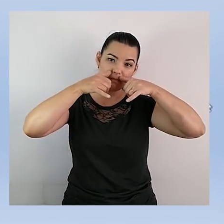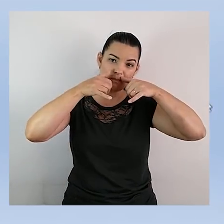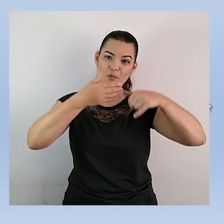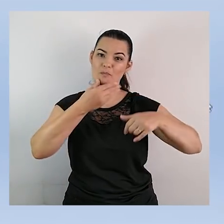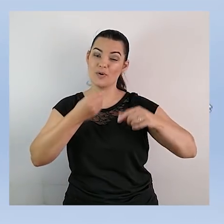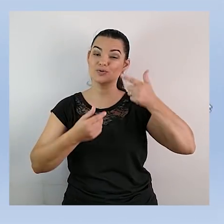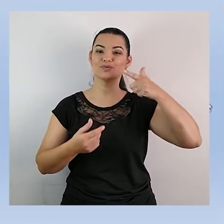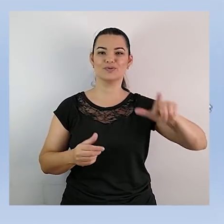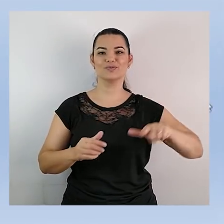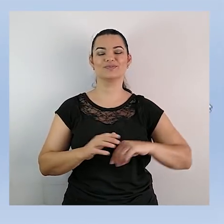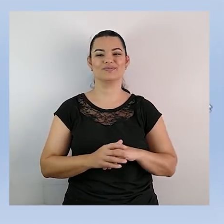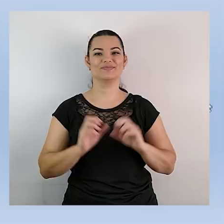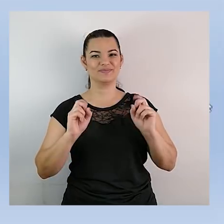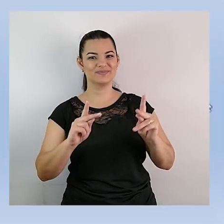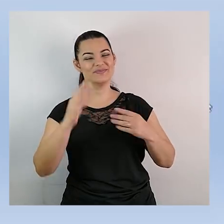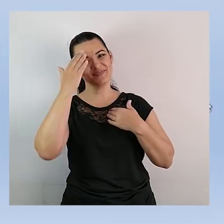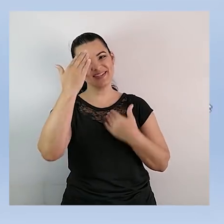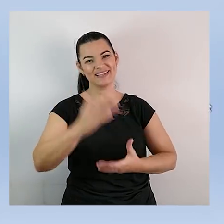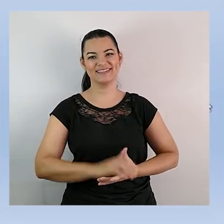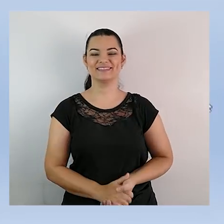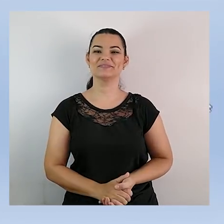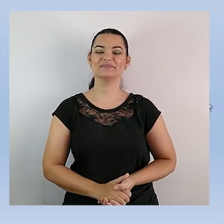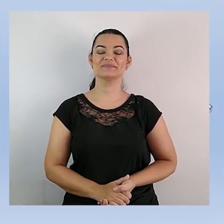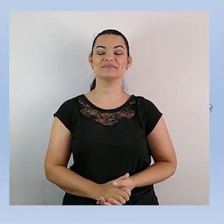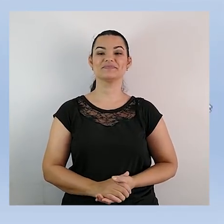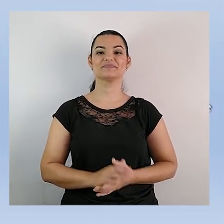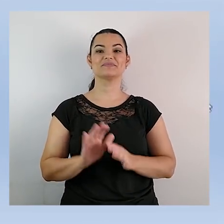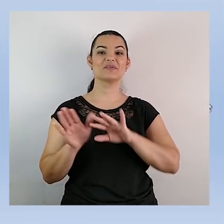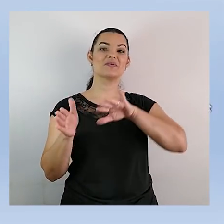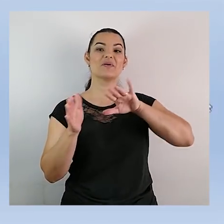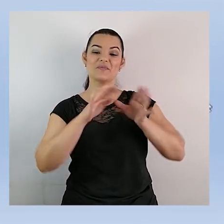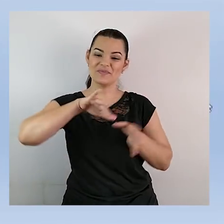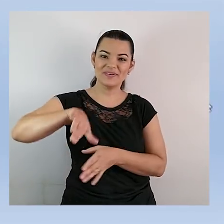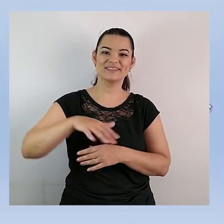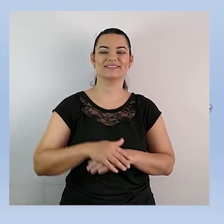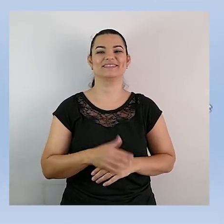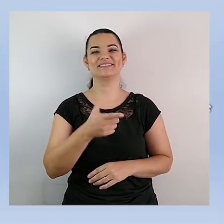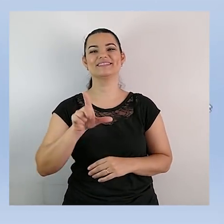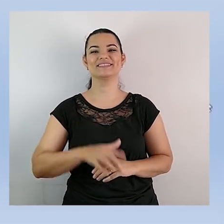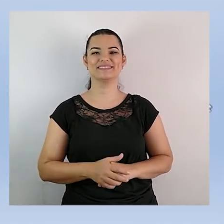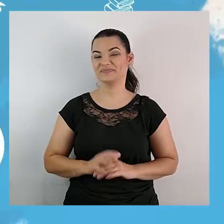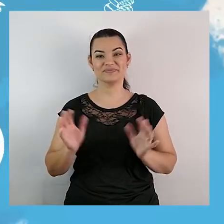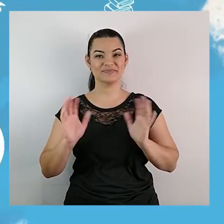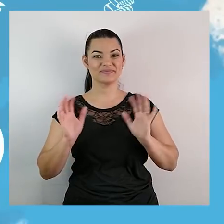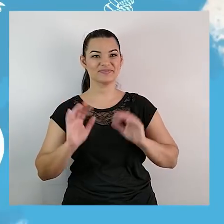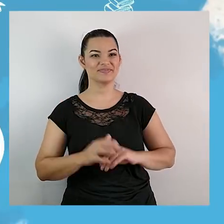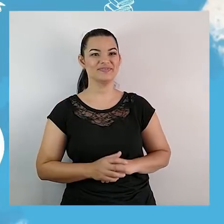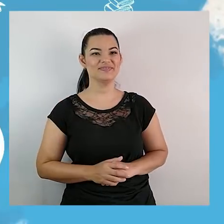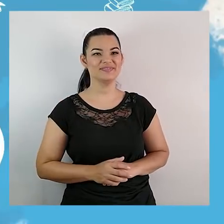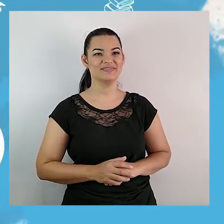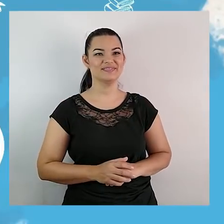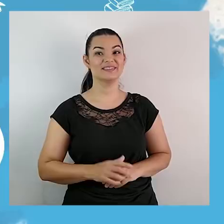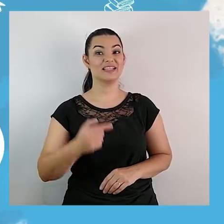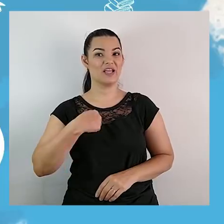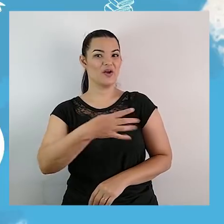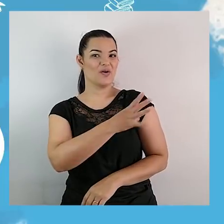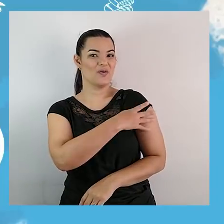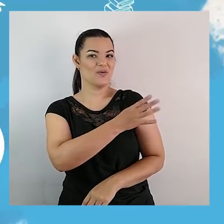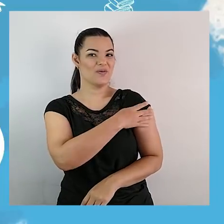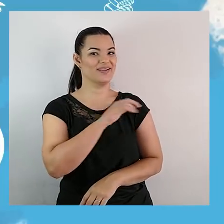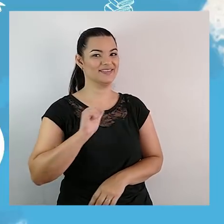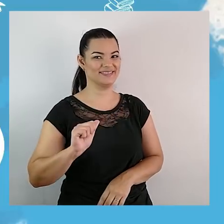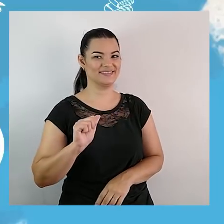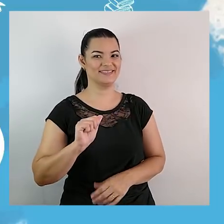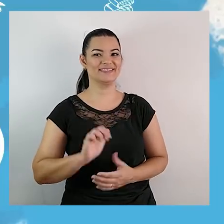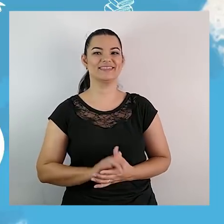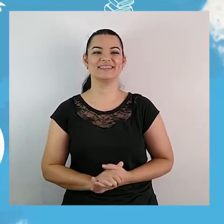fêmea. Respondido? Muito boa a sua pergunta. Obrigado. Vamos para a próxima? Nádia,